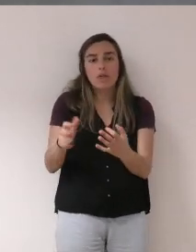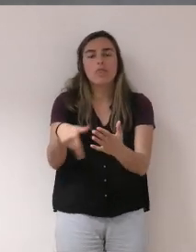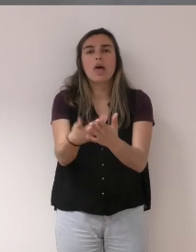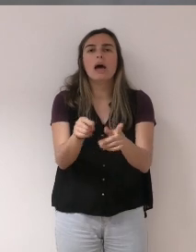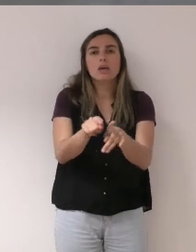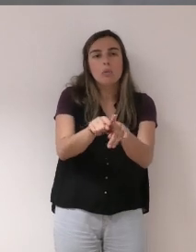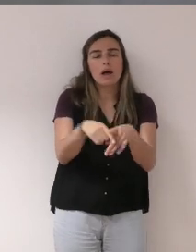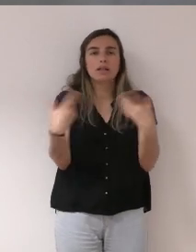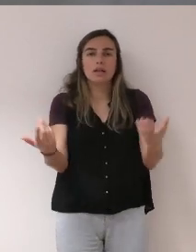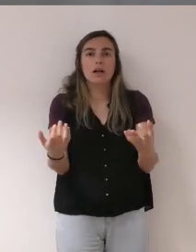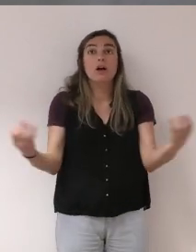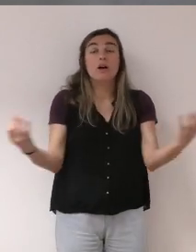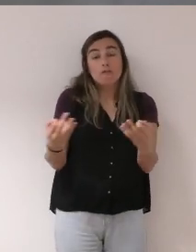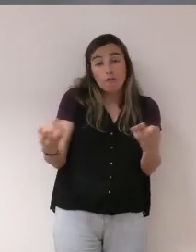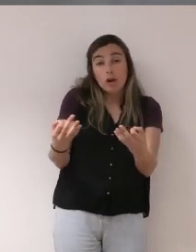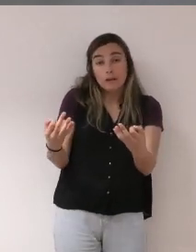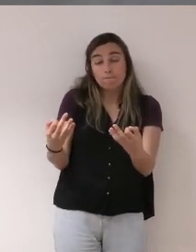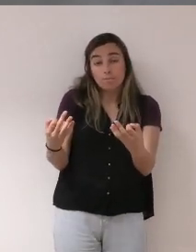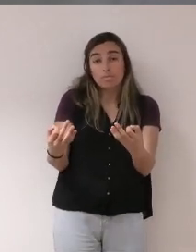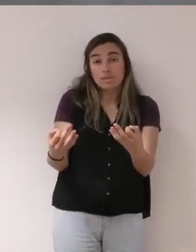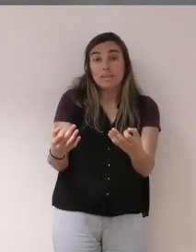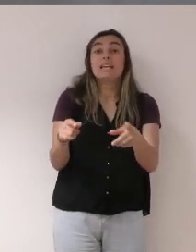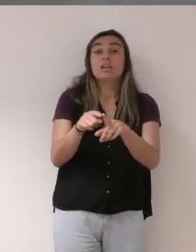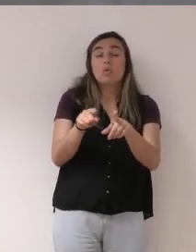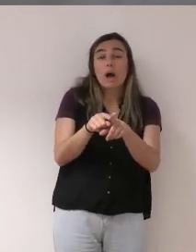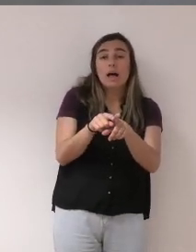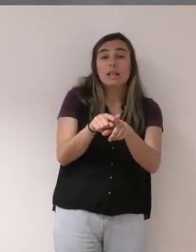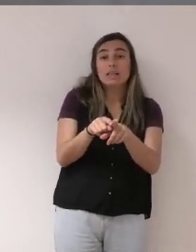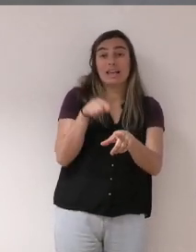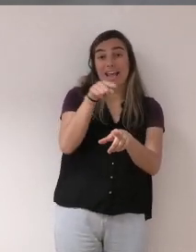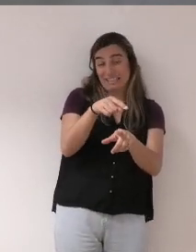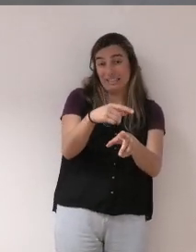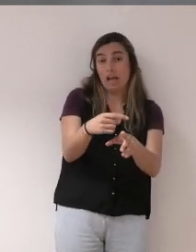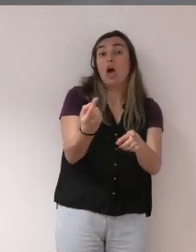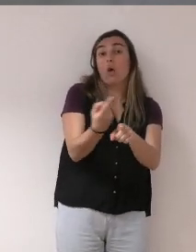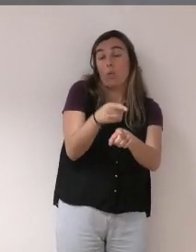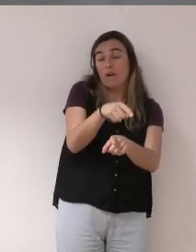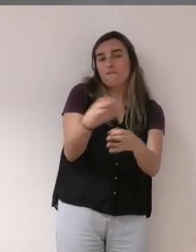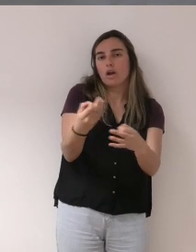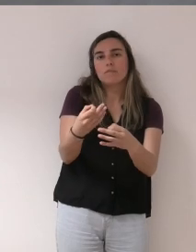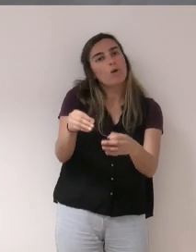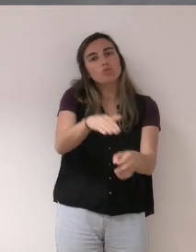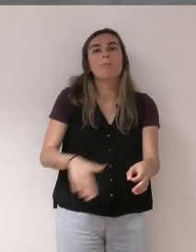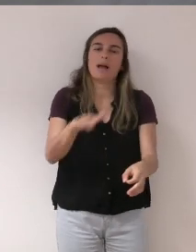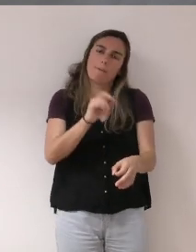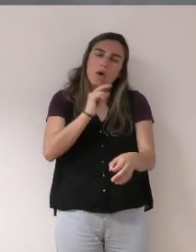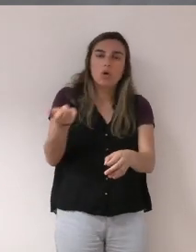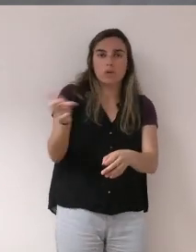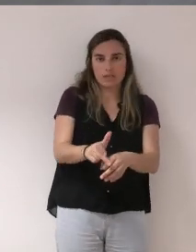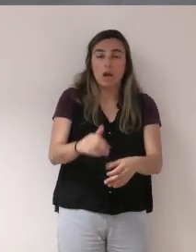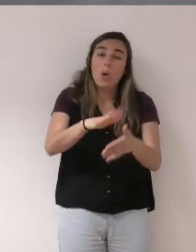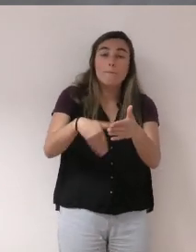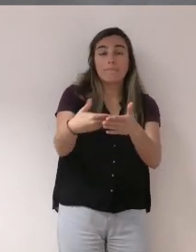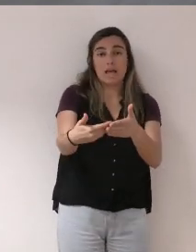reforça a transmissão e subverte-a. Transmissão e a subversão são o espaço do possível. o plano